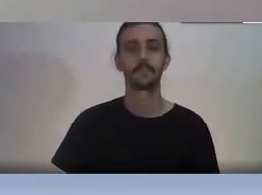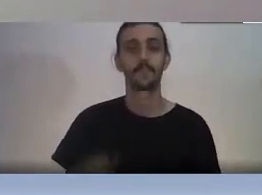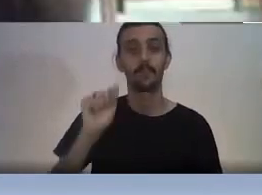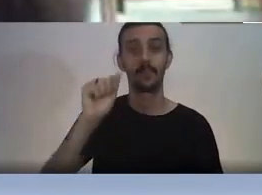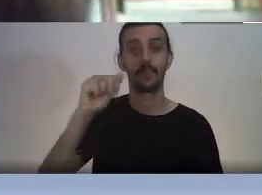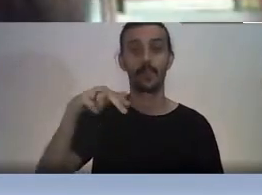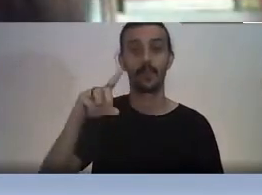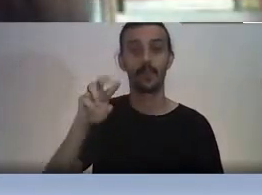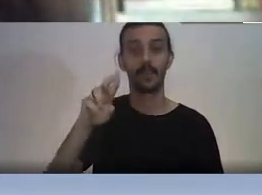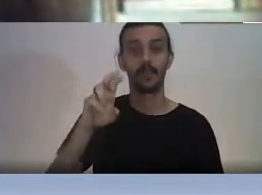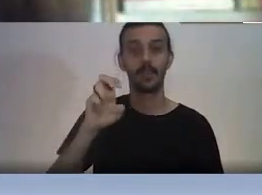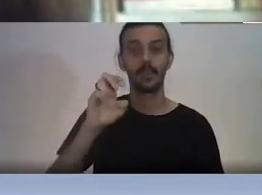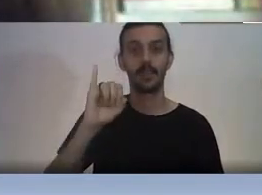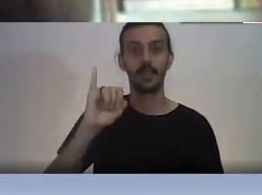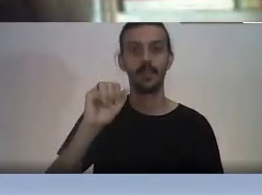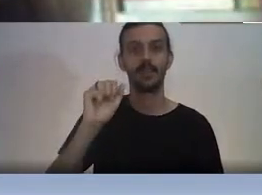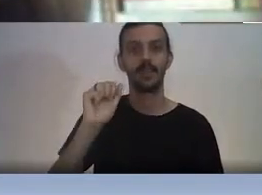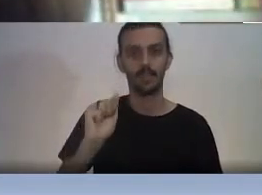Andréia Terra Lima.